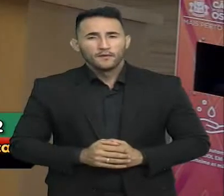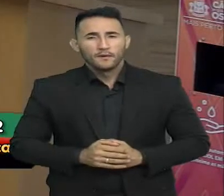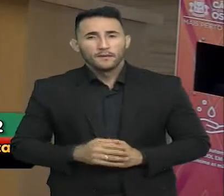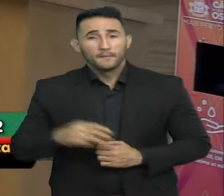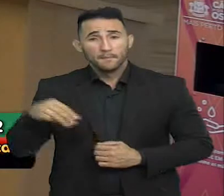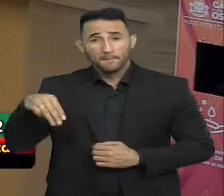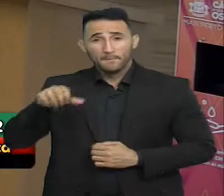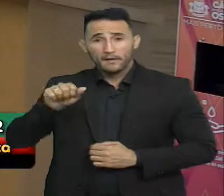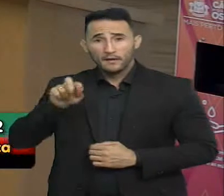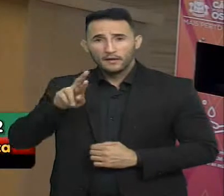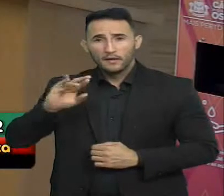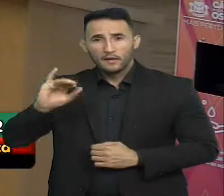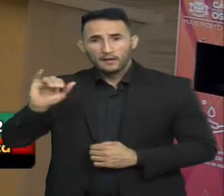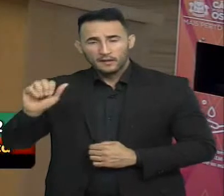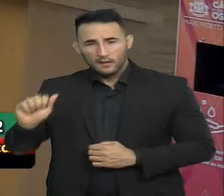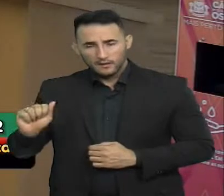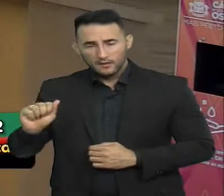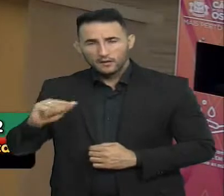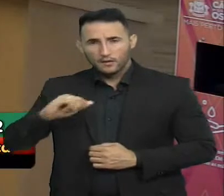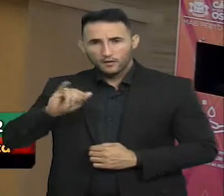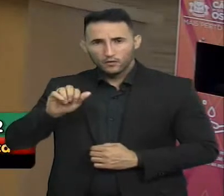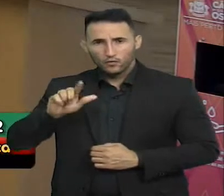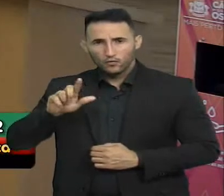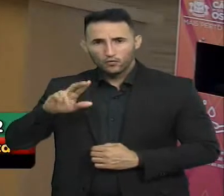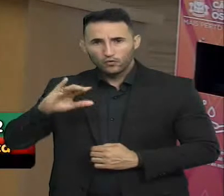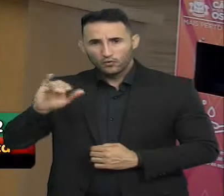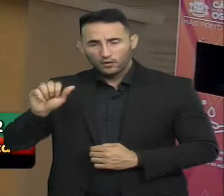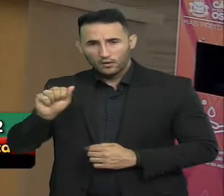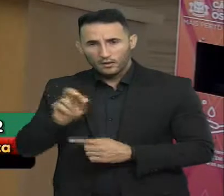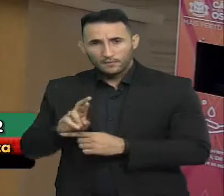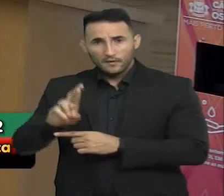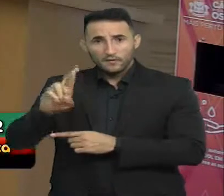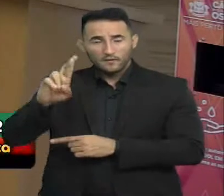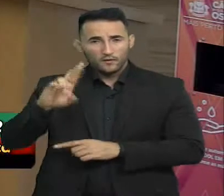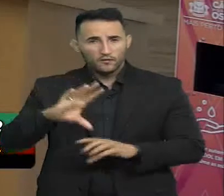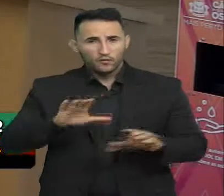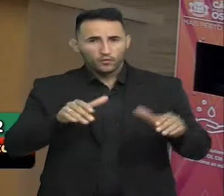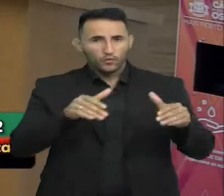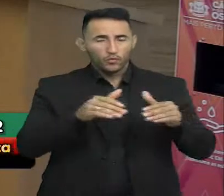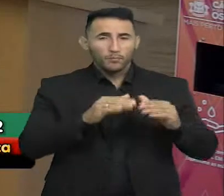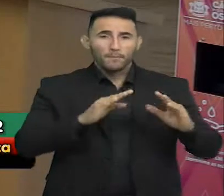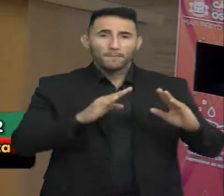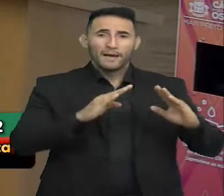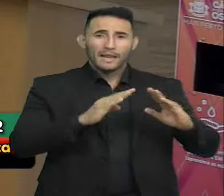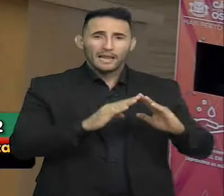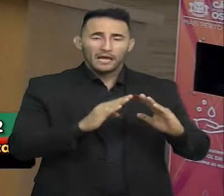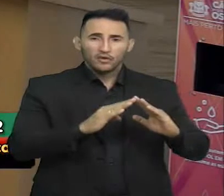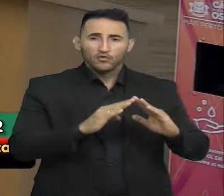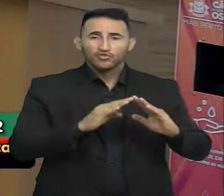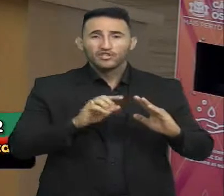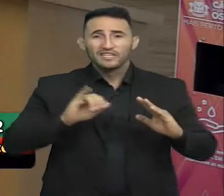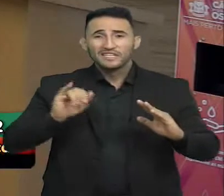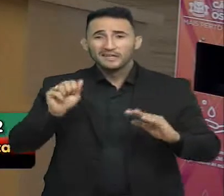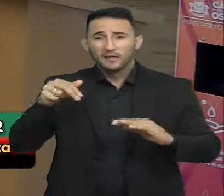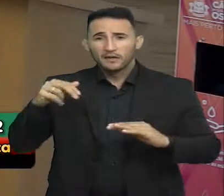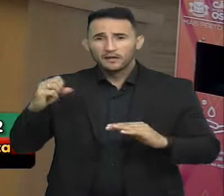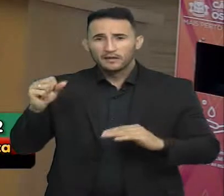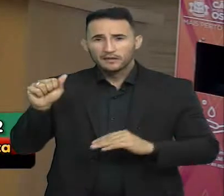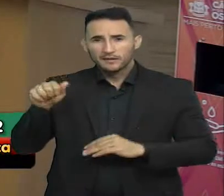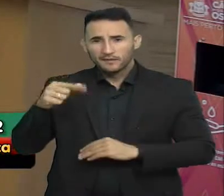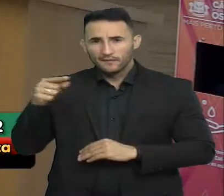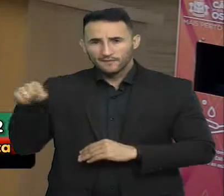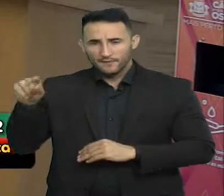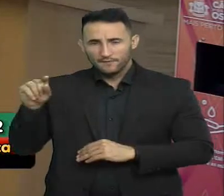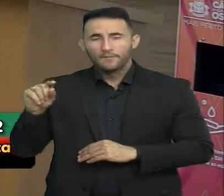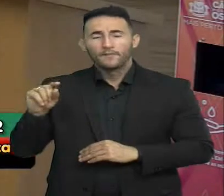Maria Júlia Sandoval Caetano, representando o Palácio de Iansã. Renata, também representando